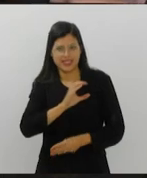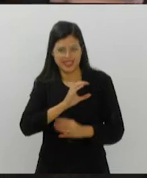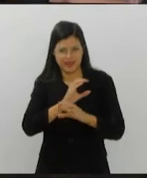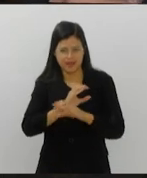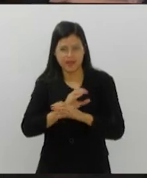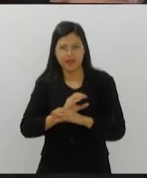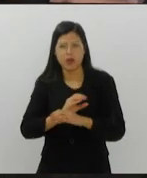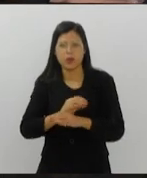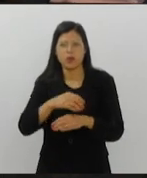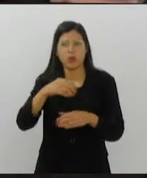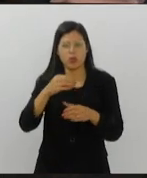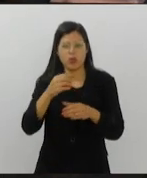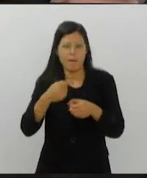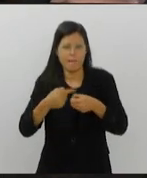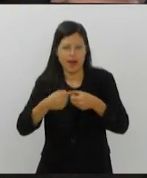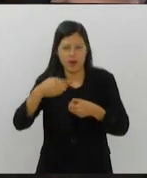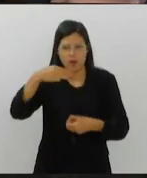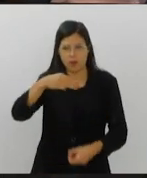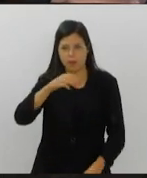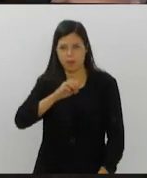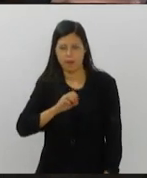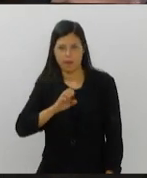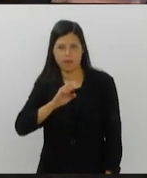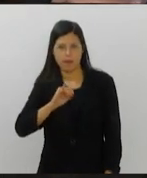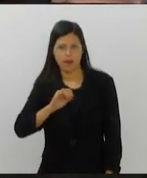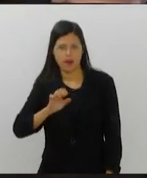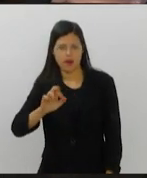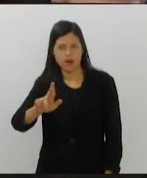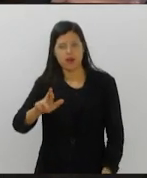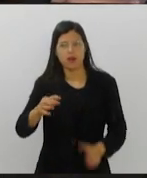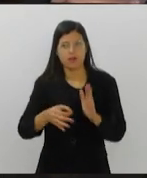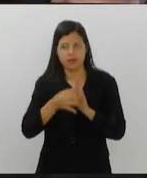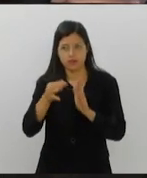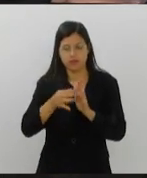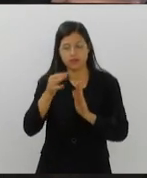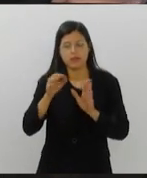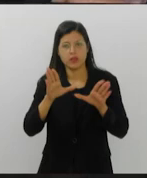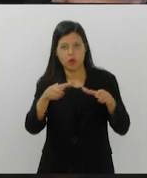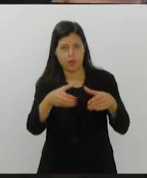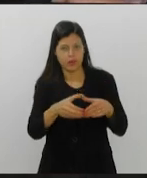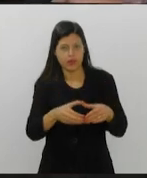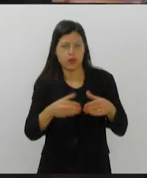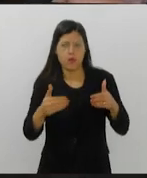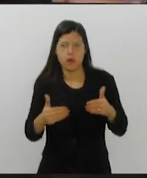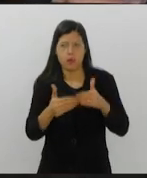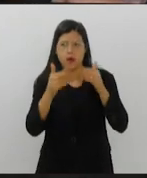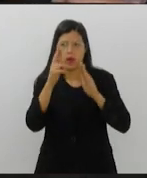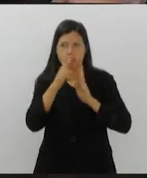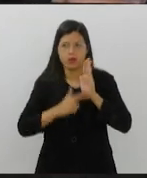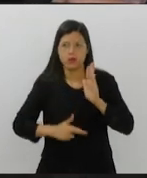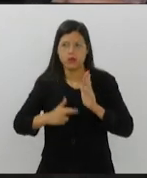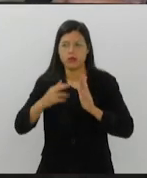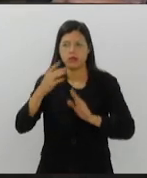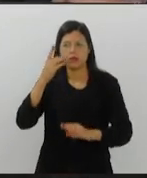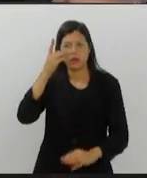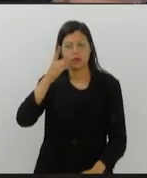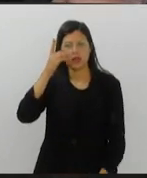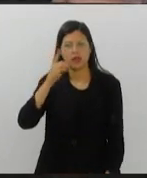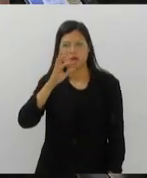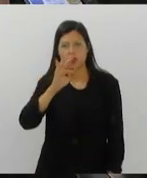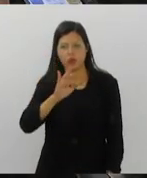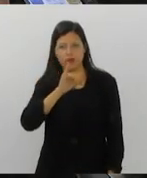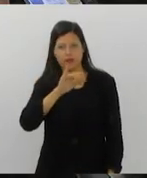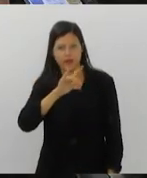de Janeiro. Parecer da Comissão de Indicações Legislativas favorável, relatoria do deputado Felipe Soares.